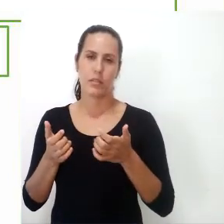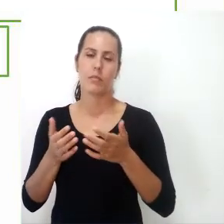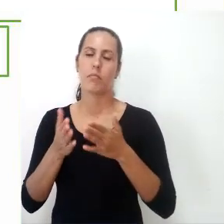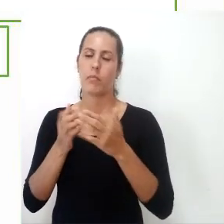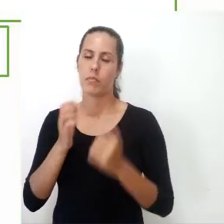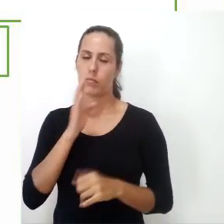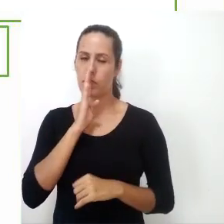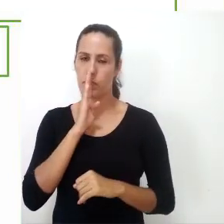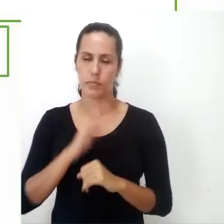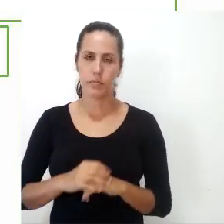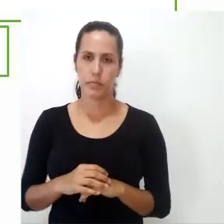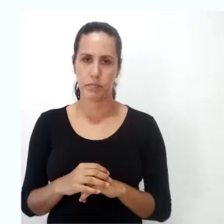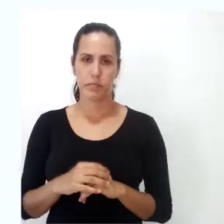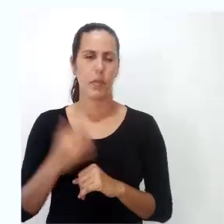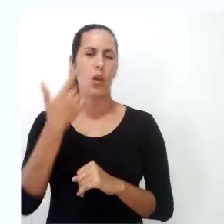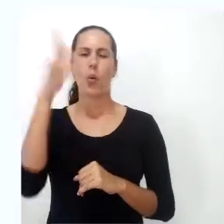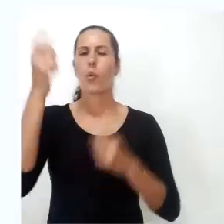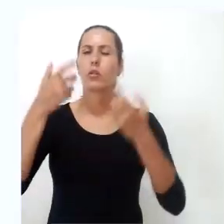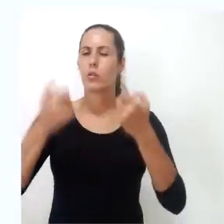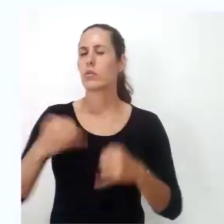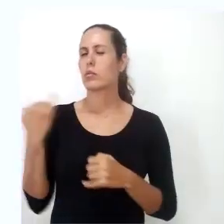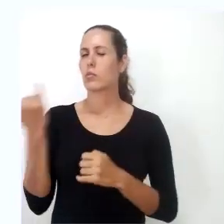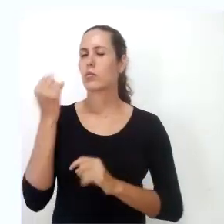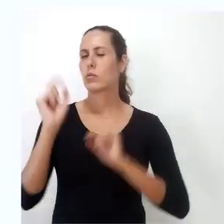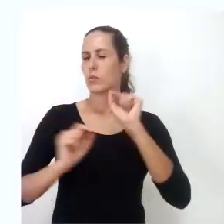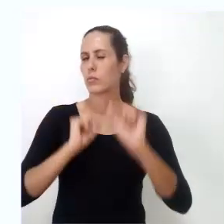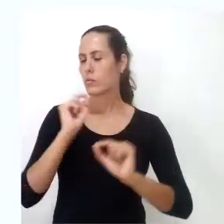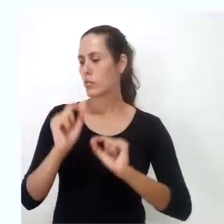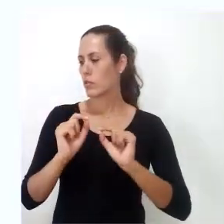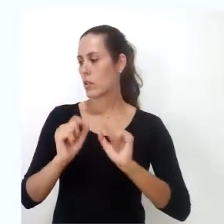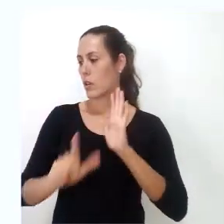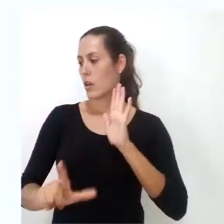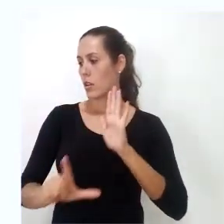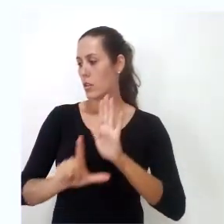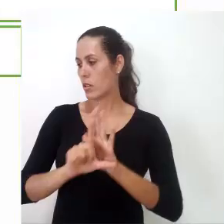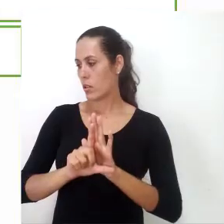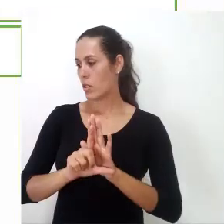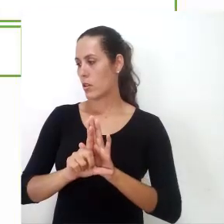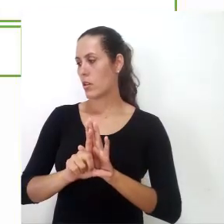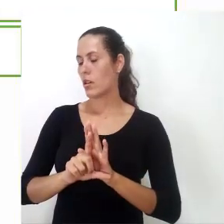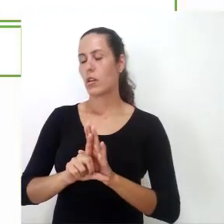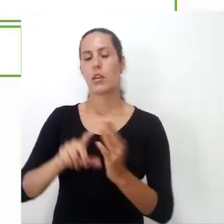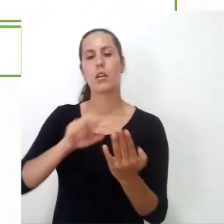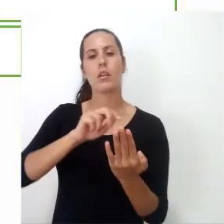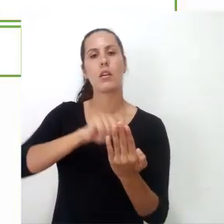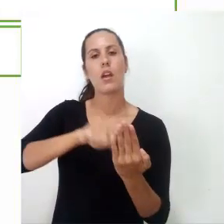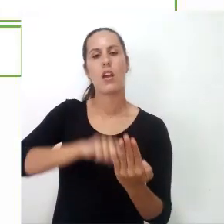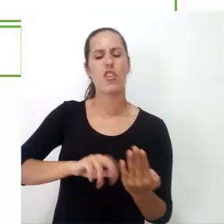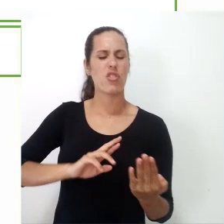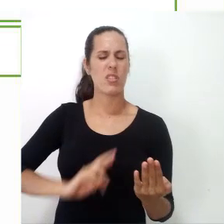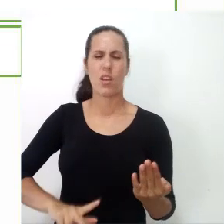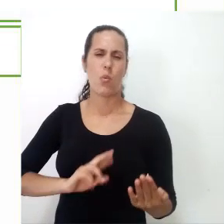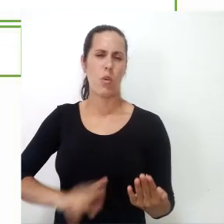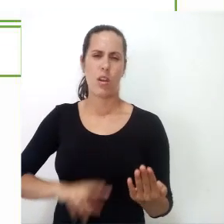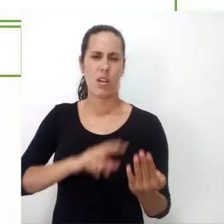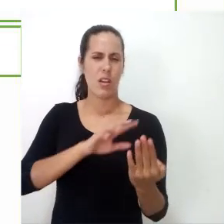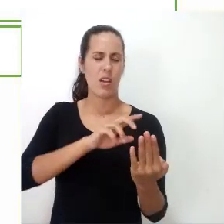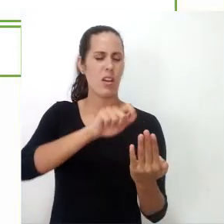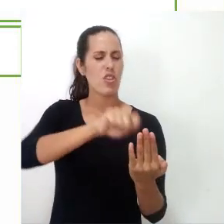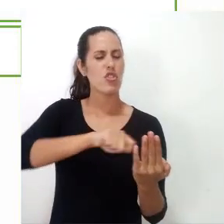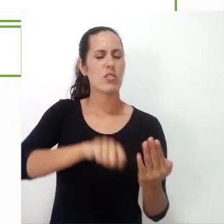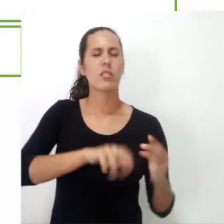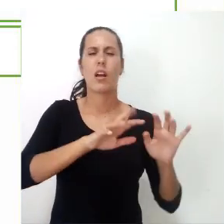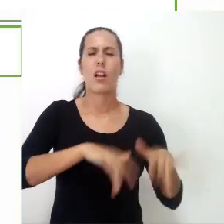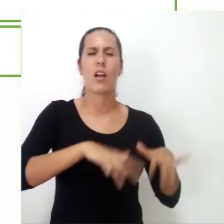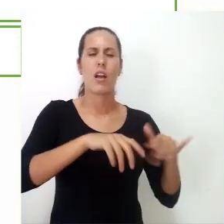o elemento verbal. Outra questão importantíssima, como há na tela, é o seguinte. A lei não é escrita